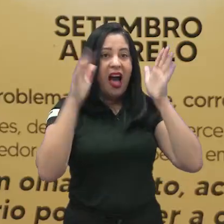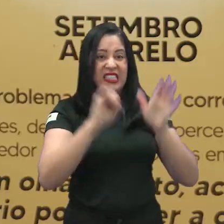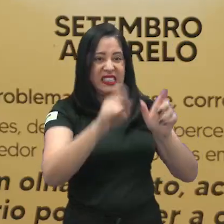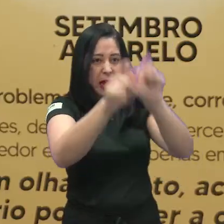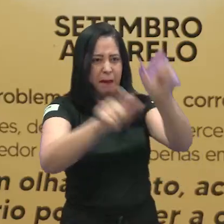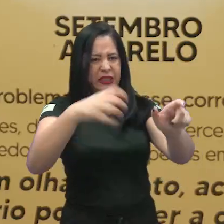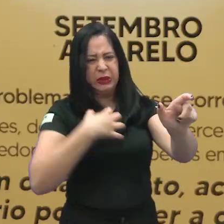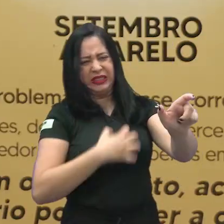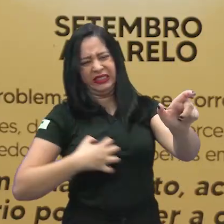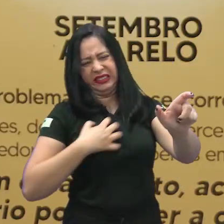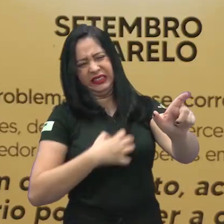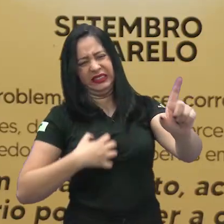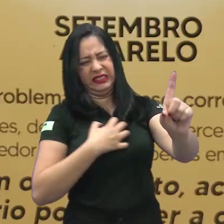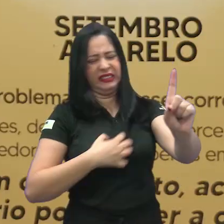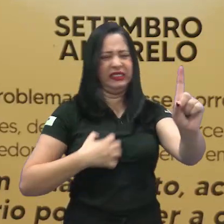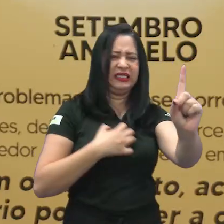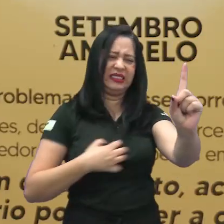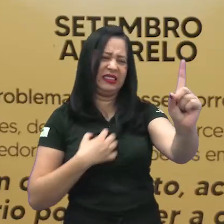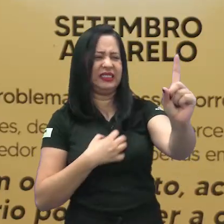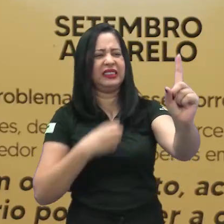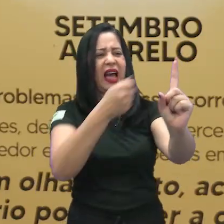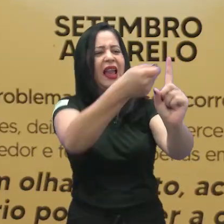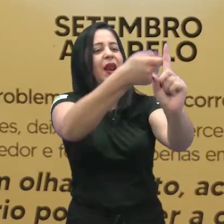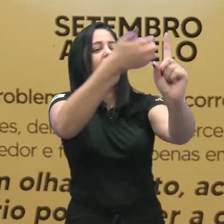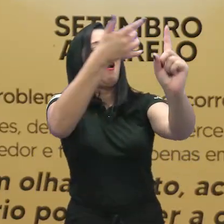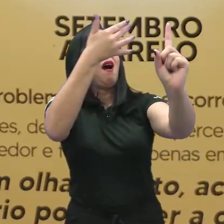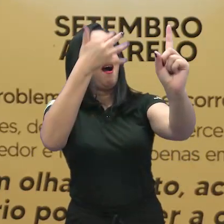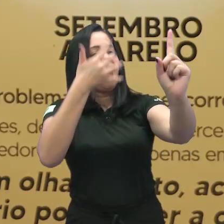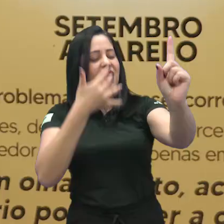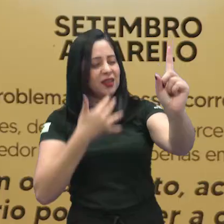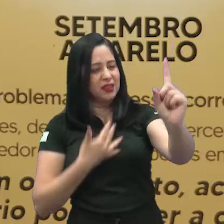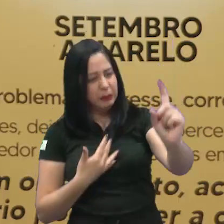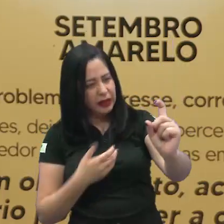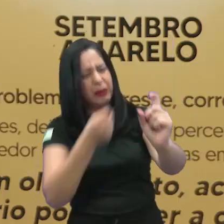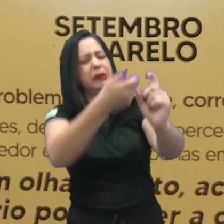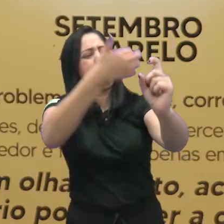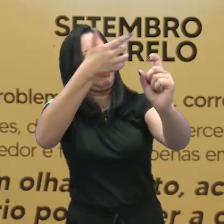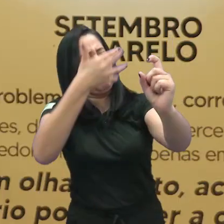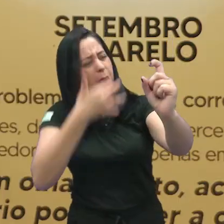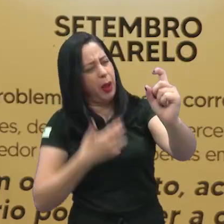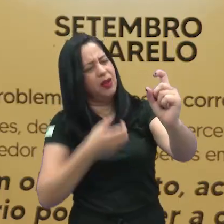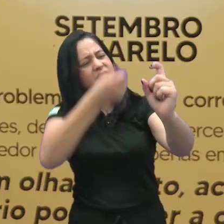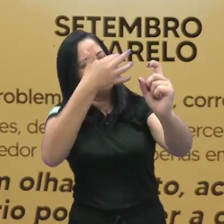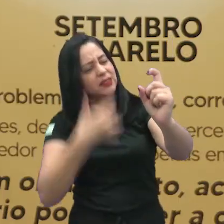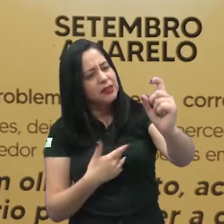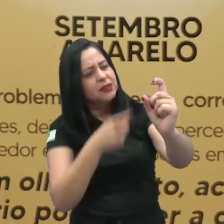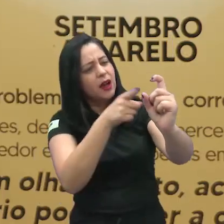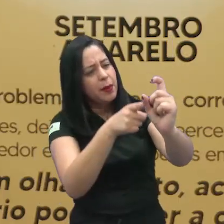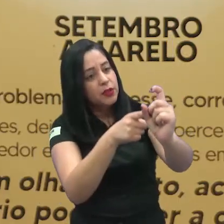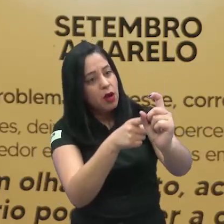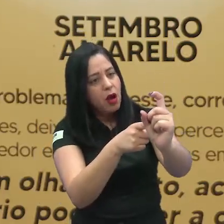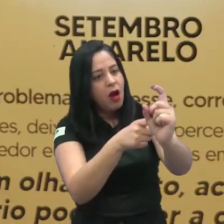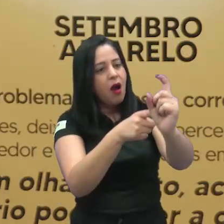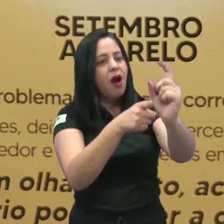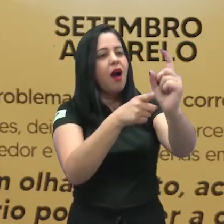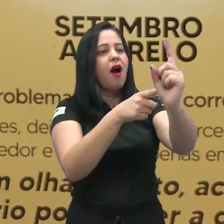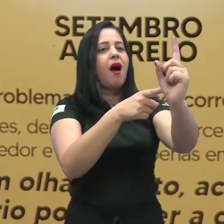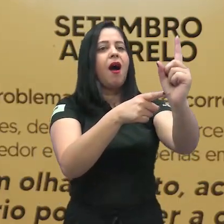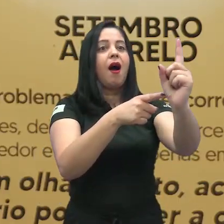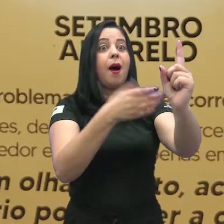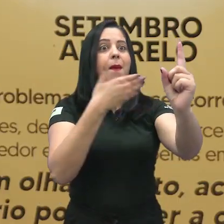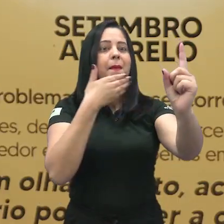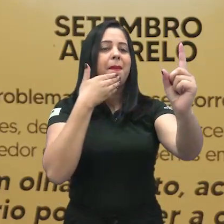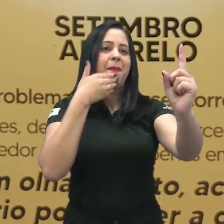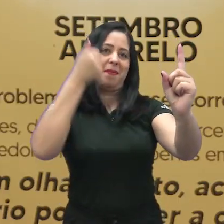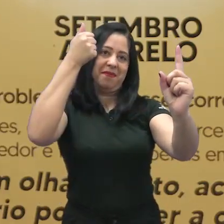angústia, qual que é o sentimento que vem? De alívio, né? E aí, nesse momento, então, eu tenho mais condições de